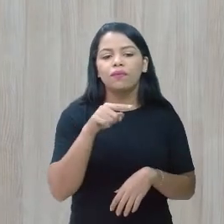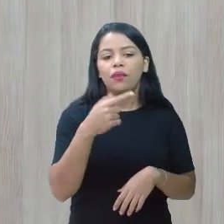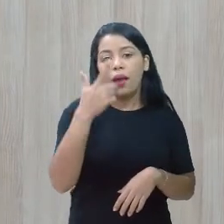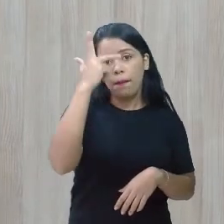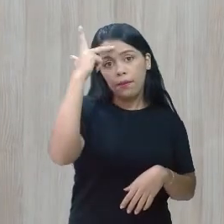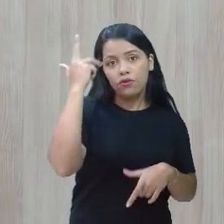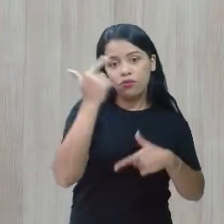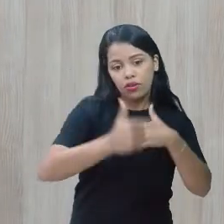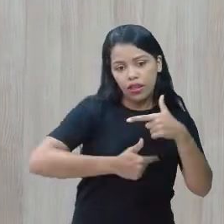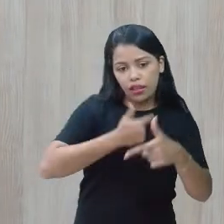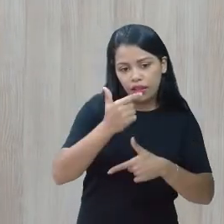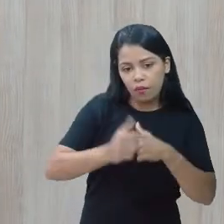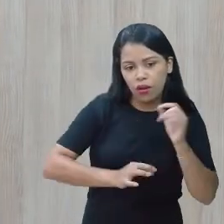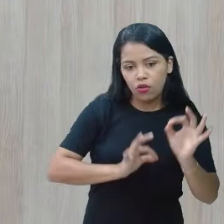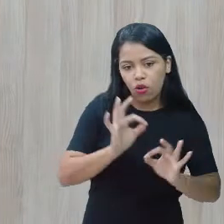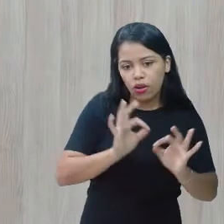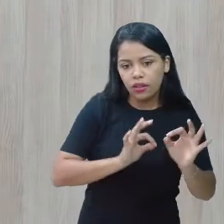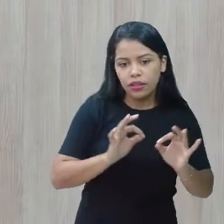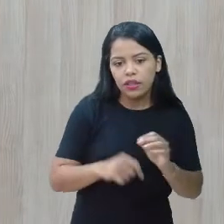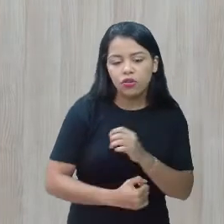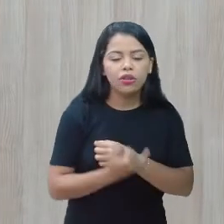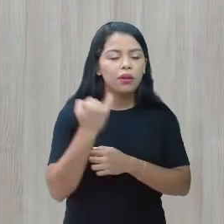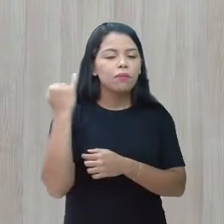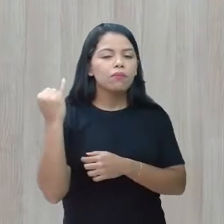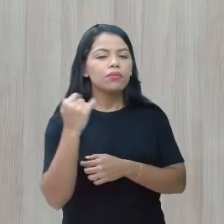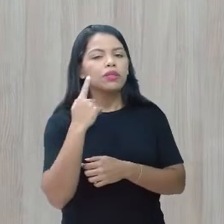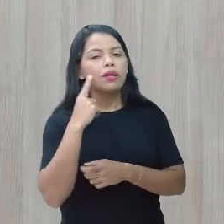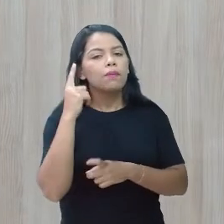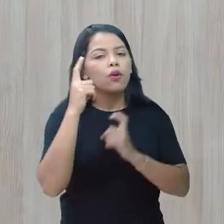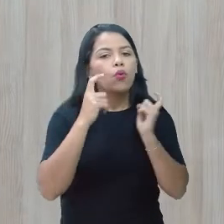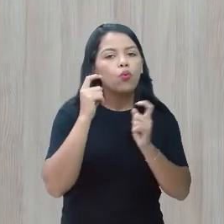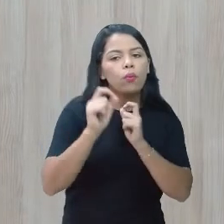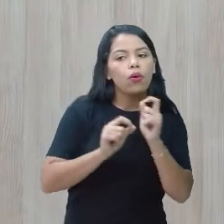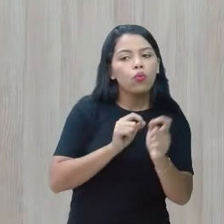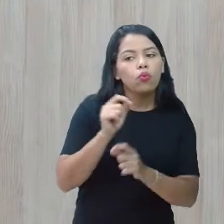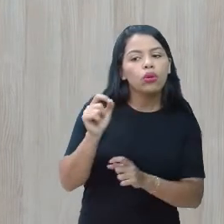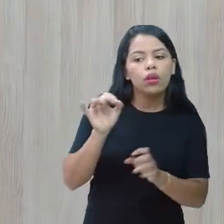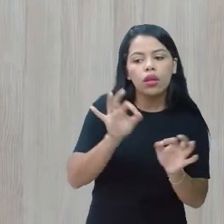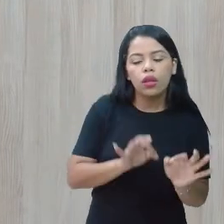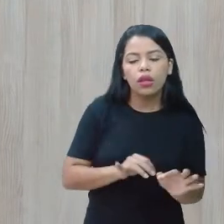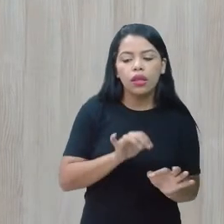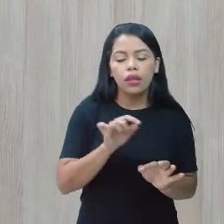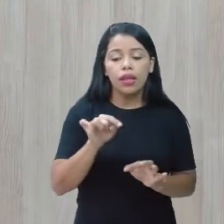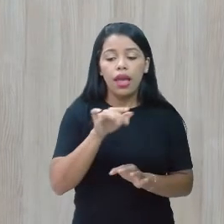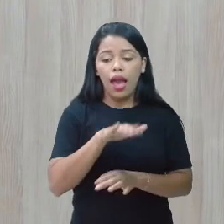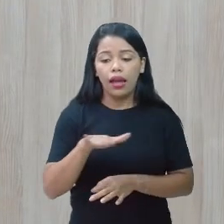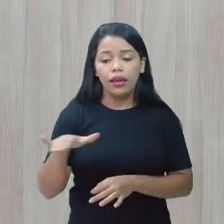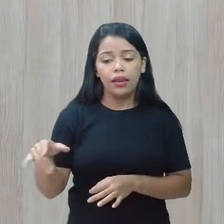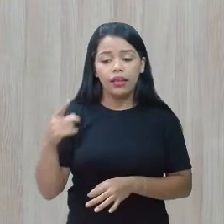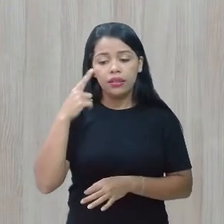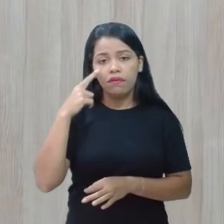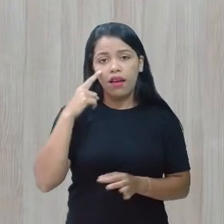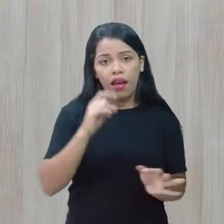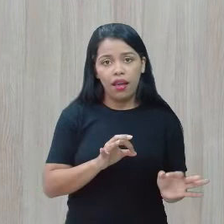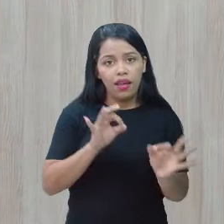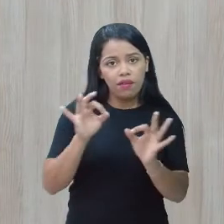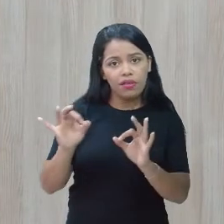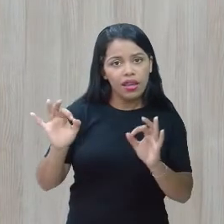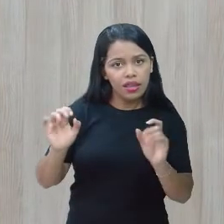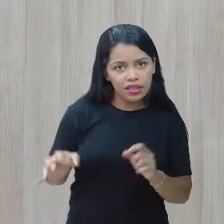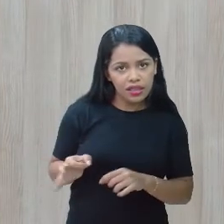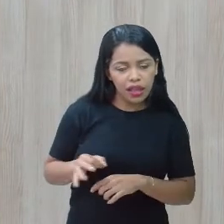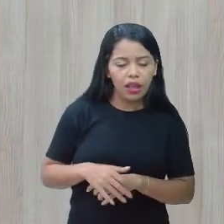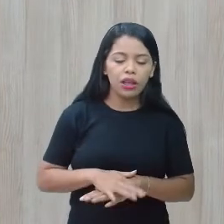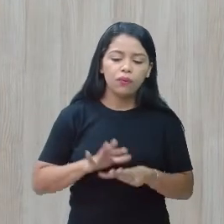que vai entrar para assistir esse show, não é? E aí, aquela faixa etária,